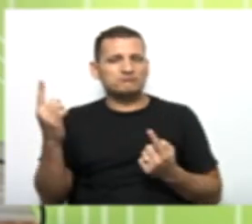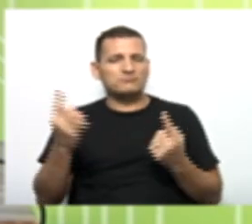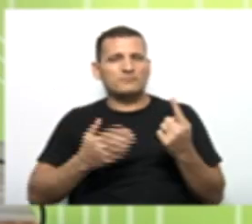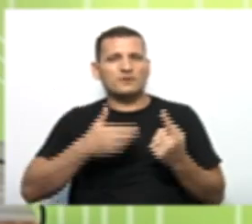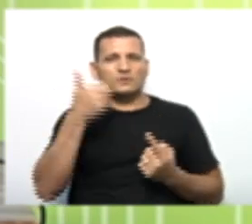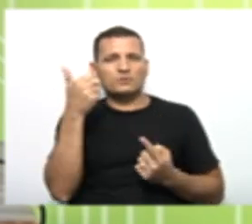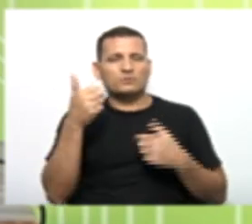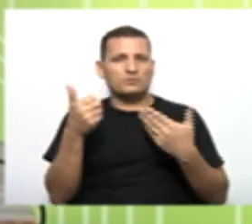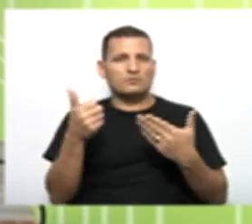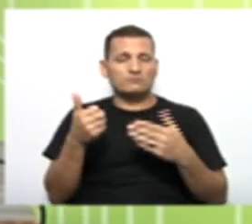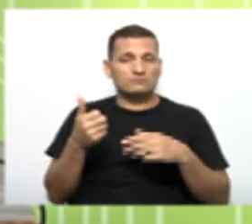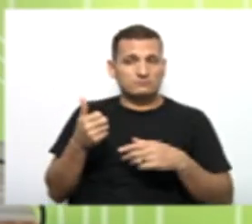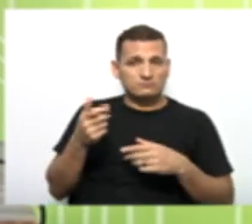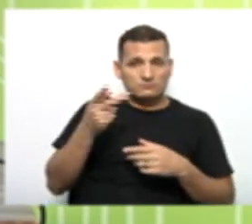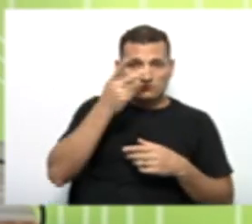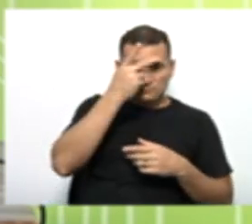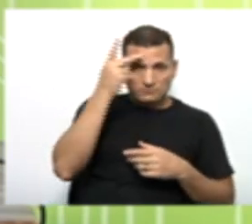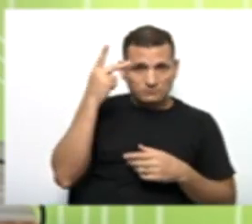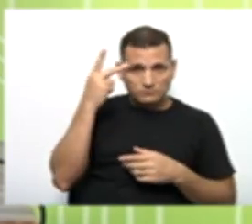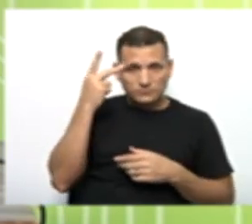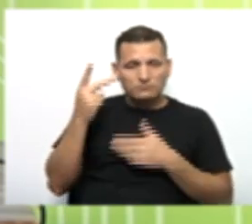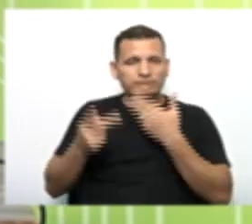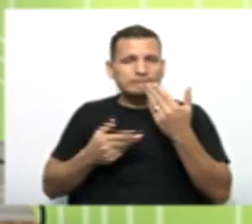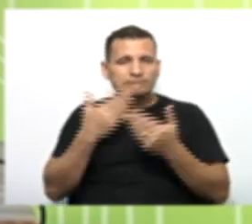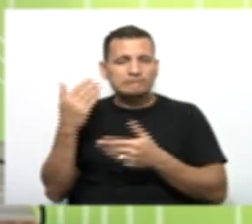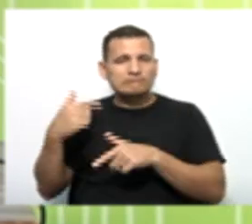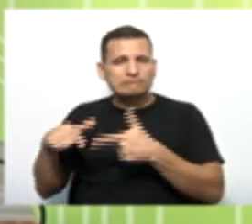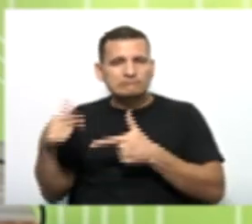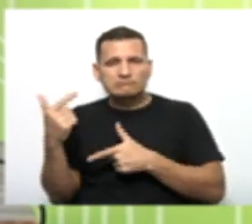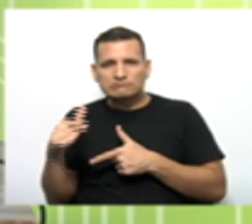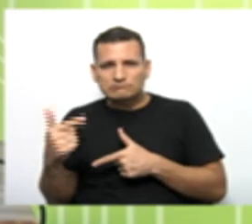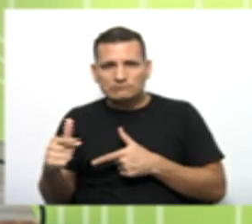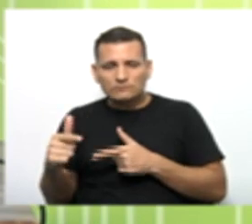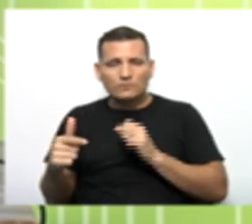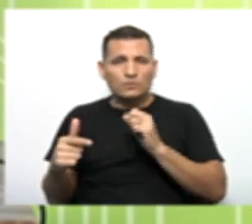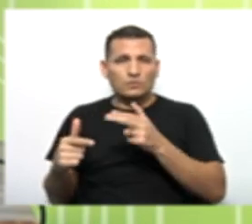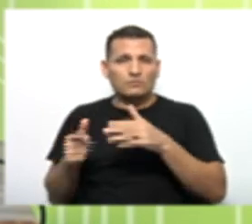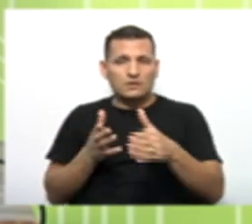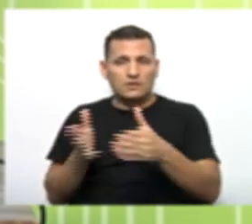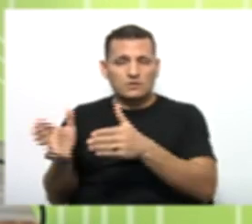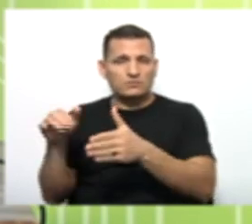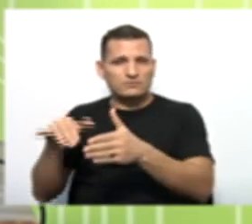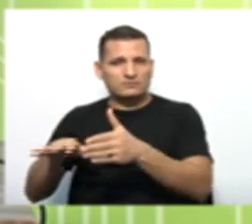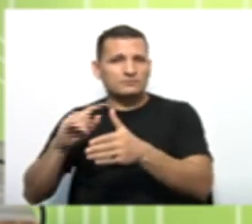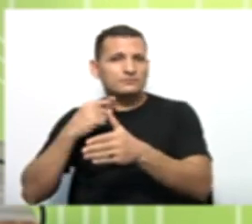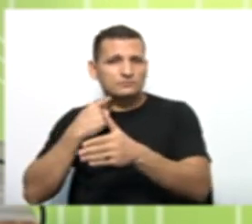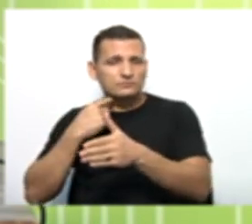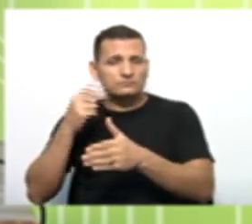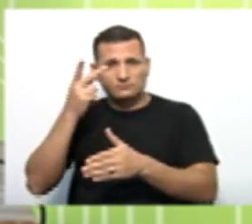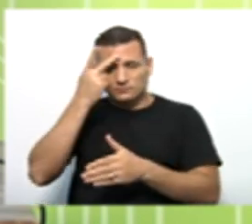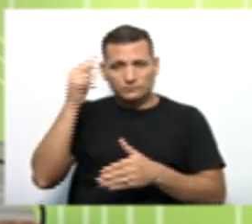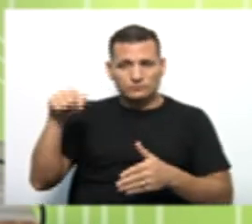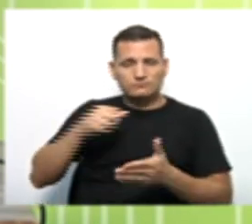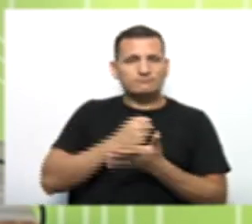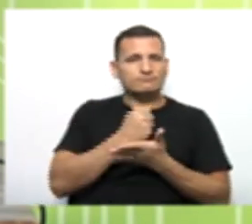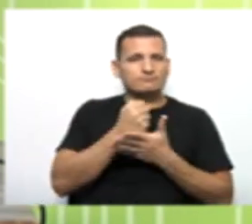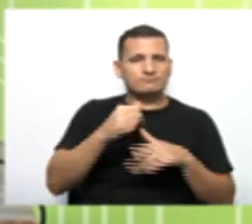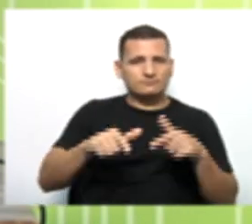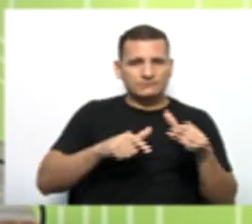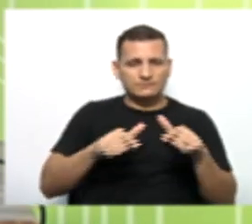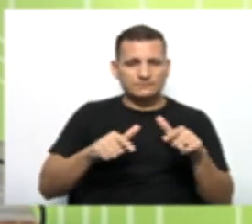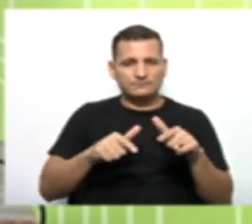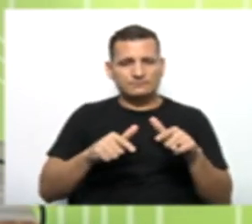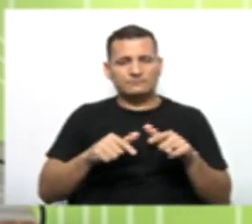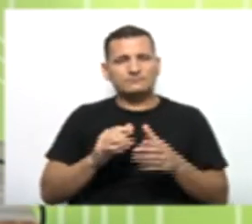pessoas desempregadas e um rio despoluído, ou ter um rio poluído e as pessoas empregadas? Essas